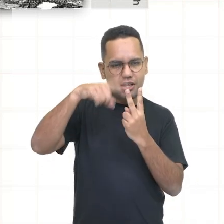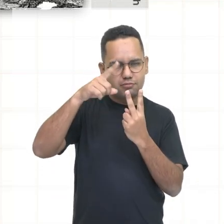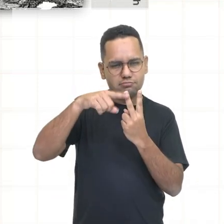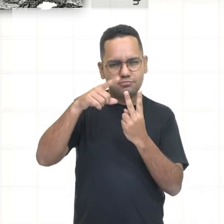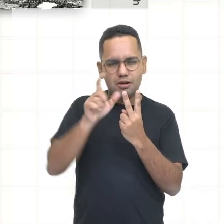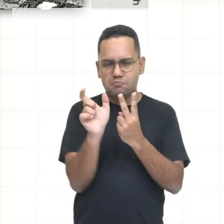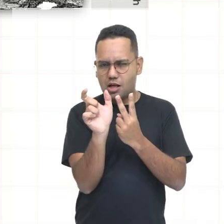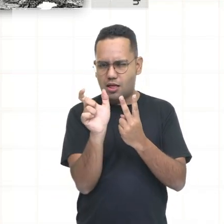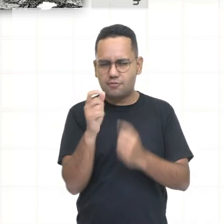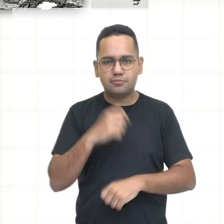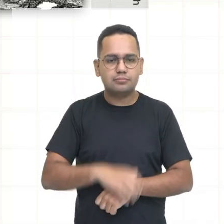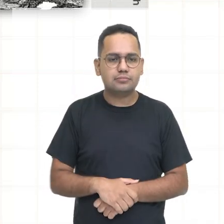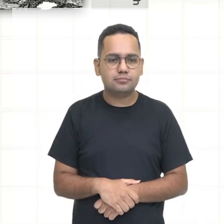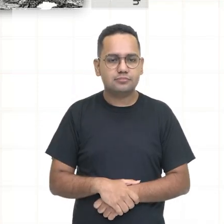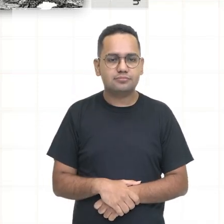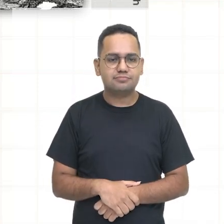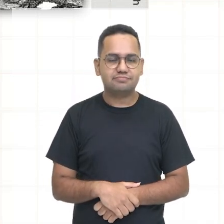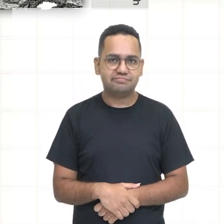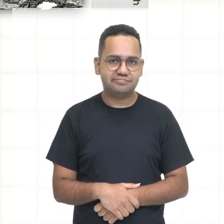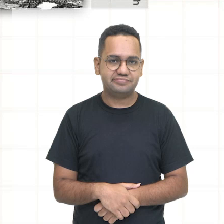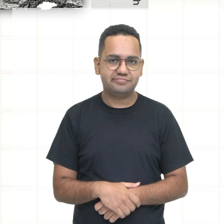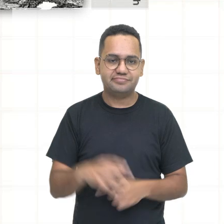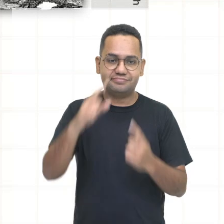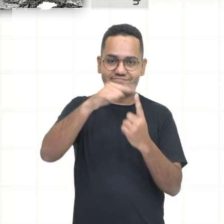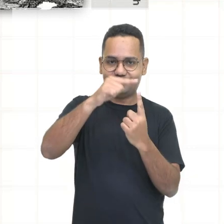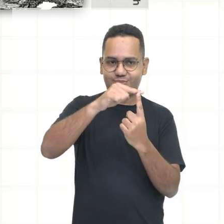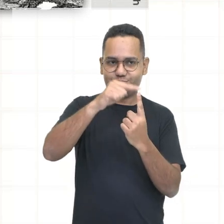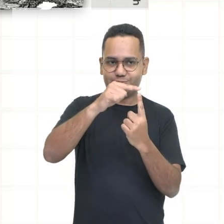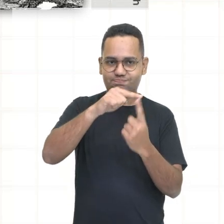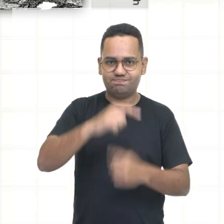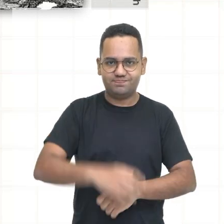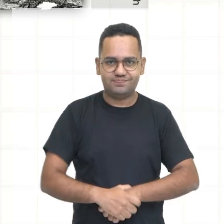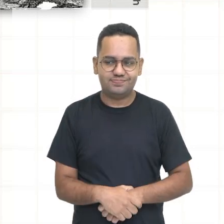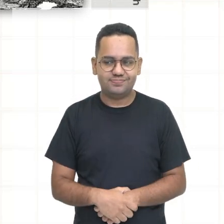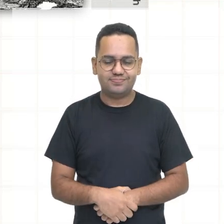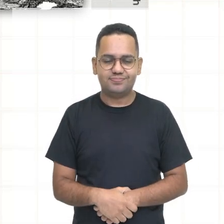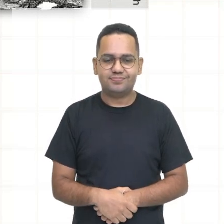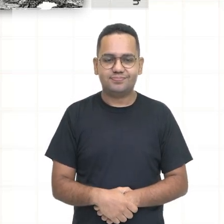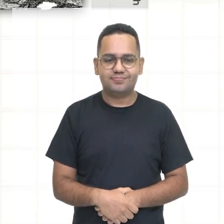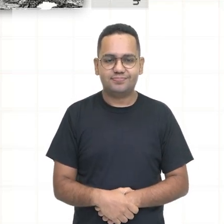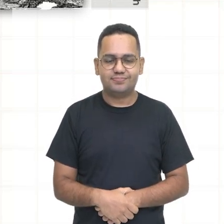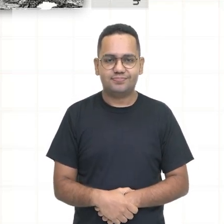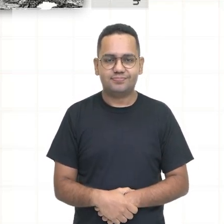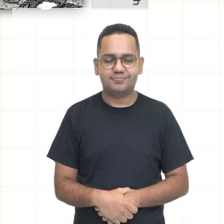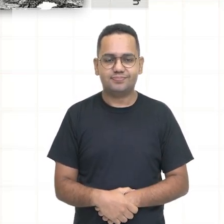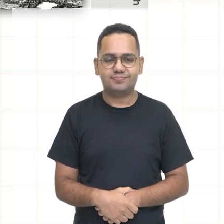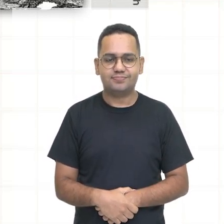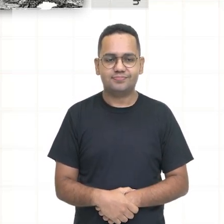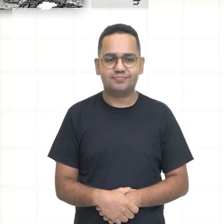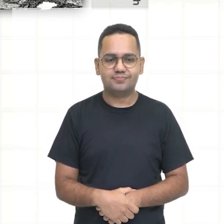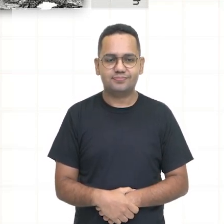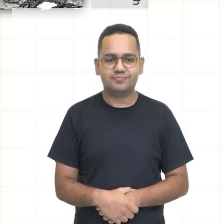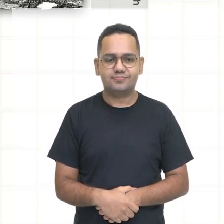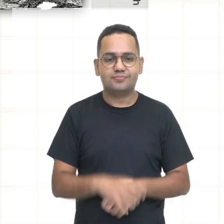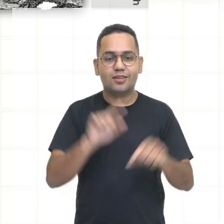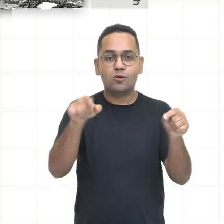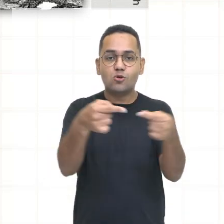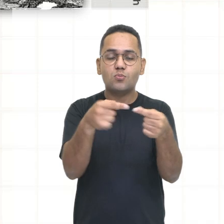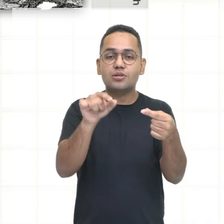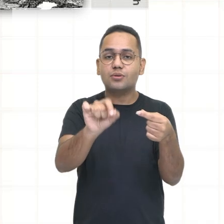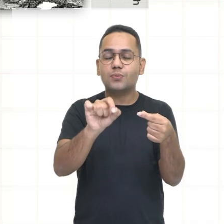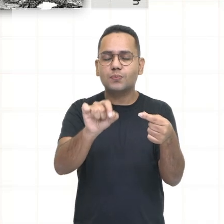Neocolonialismo. Vamos lá, pegar primeiro o imperialismo. Imperialismo. Imperialismo vem da palavra